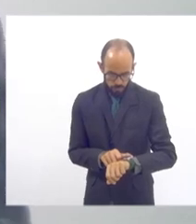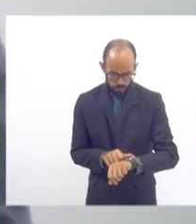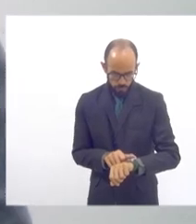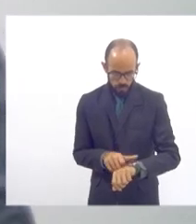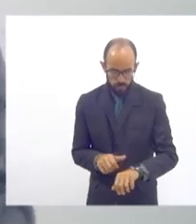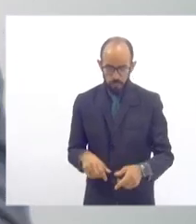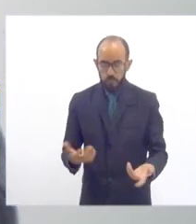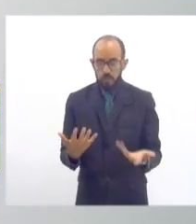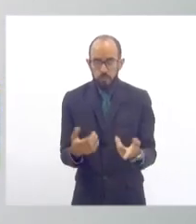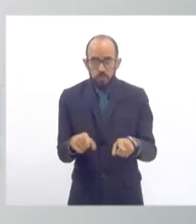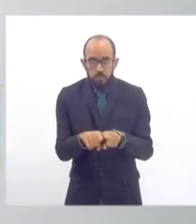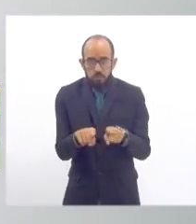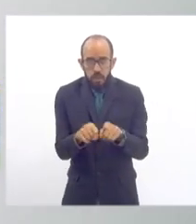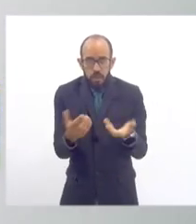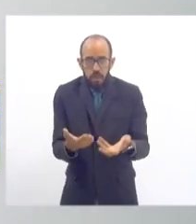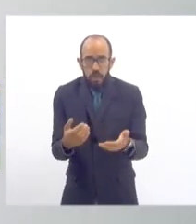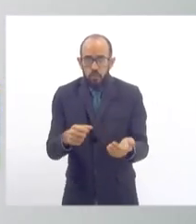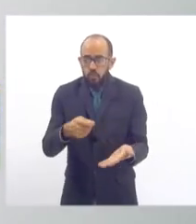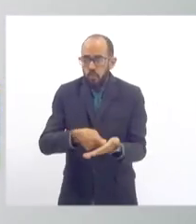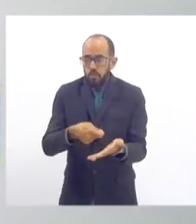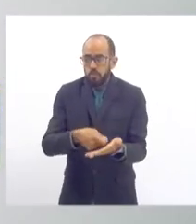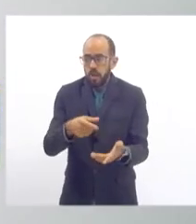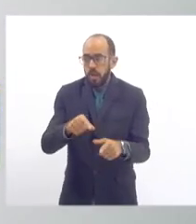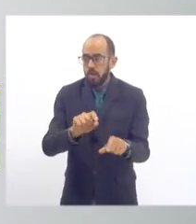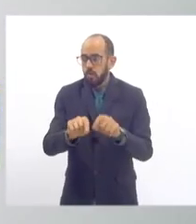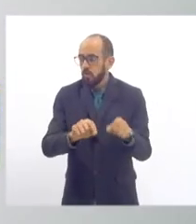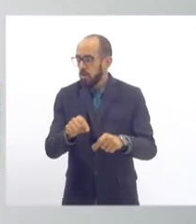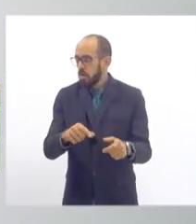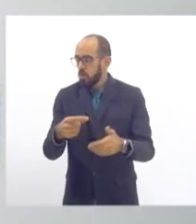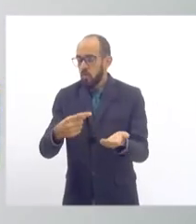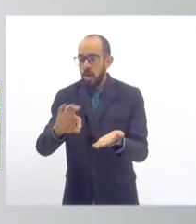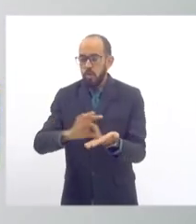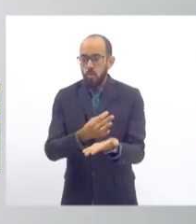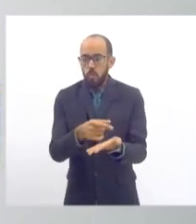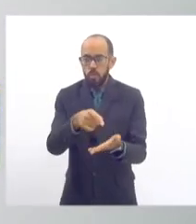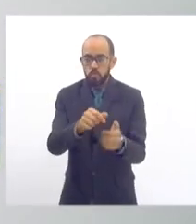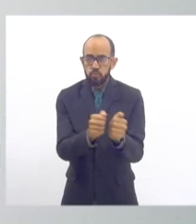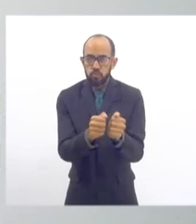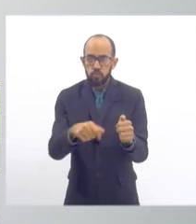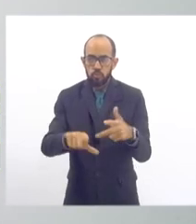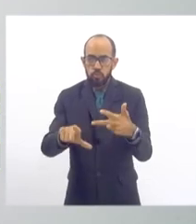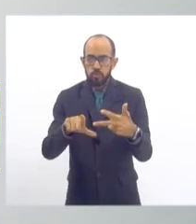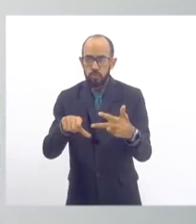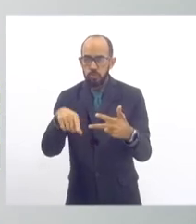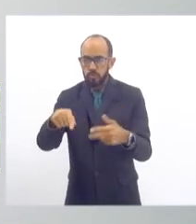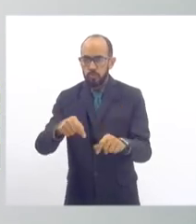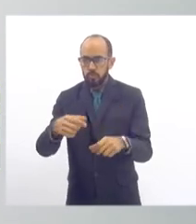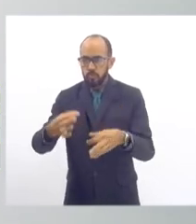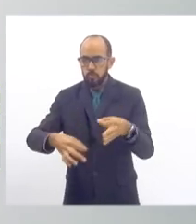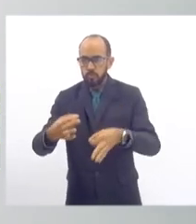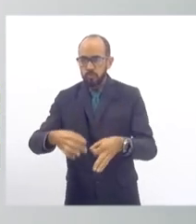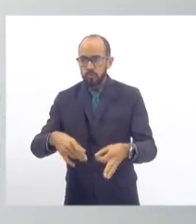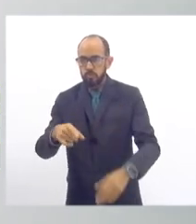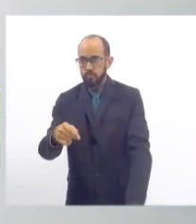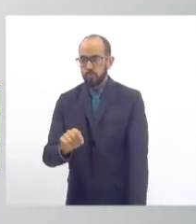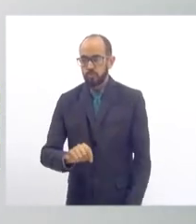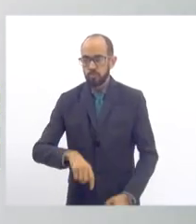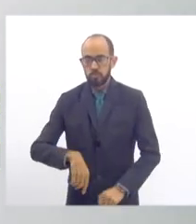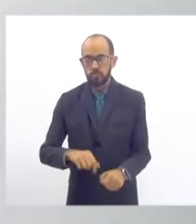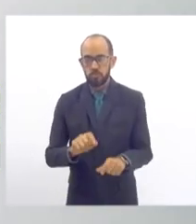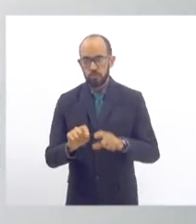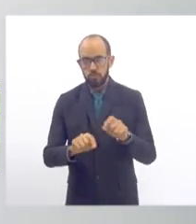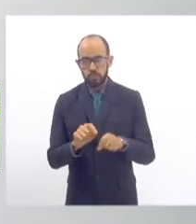DETRAN também é um acordo pelo seguinte: nós vamos procurar aqui, enquanto Poder Legislativo, o Tribunal de Justiça, colocando que, não